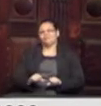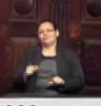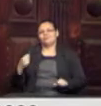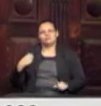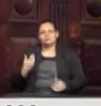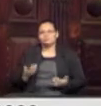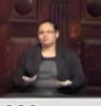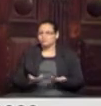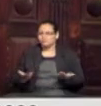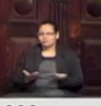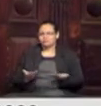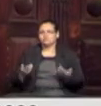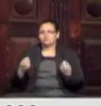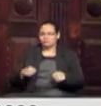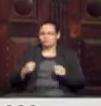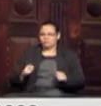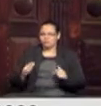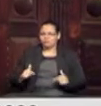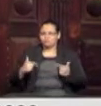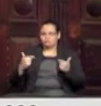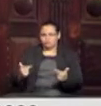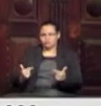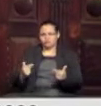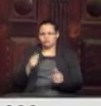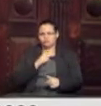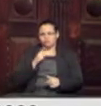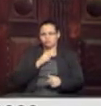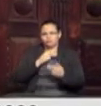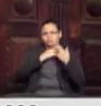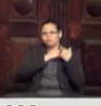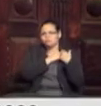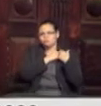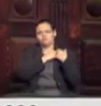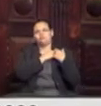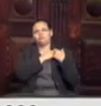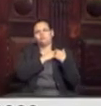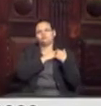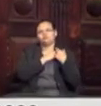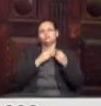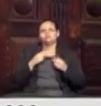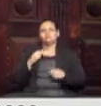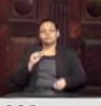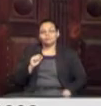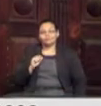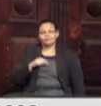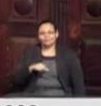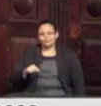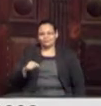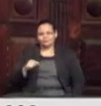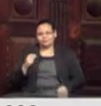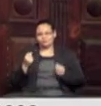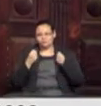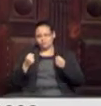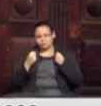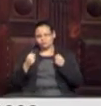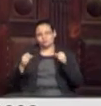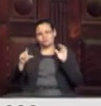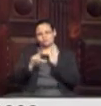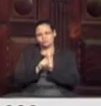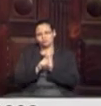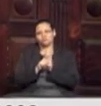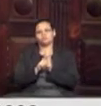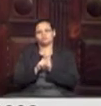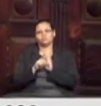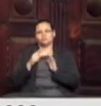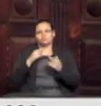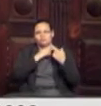poço, agora é hora de agir, termos a responsabilidade de tocarmos esse Poder Legislativo nas